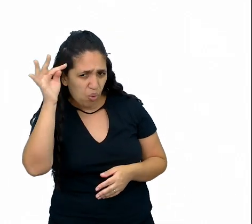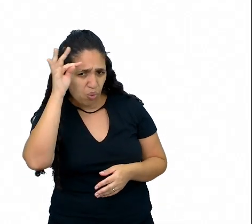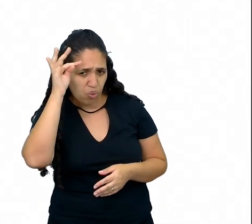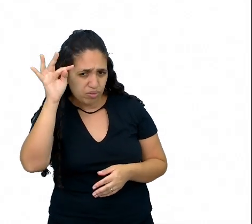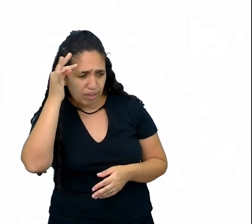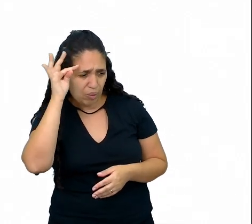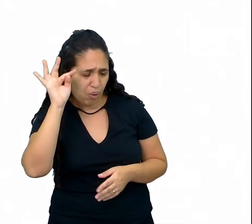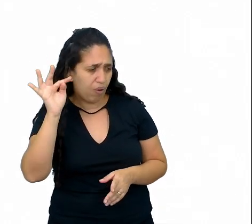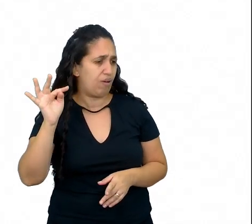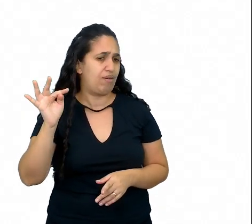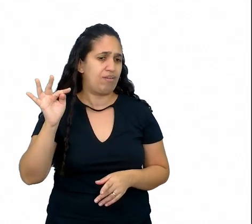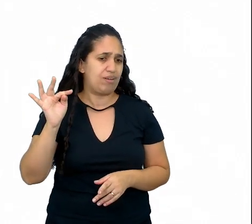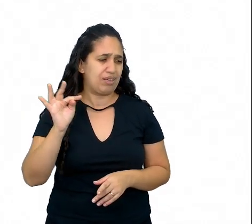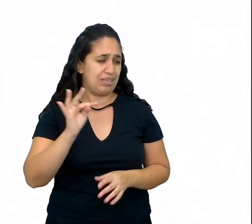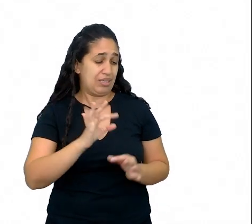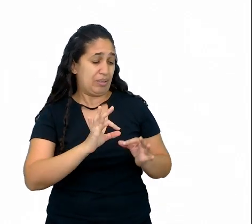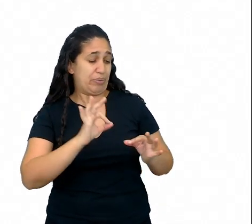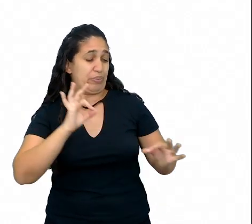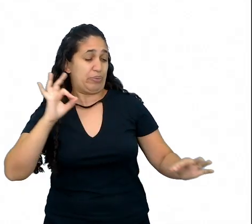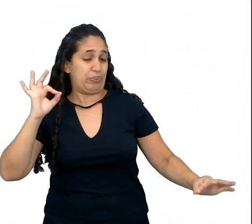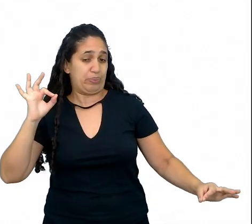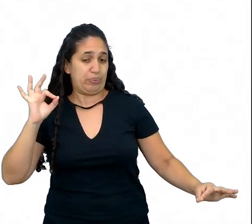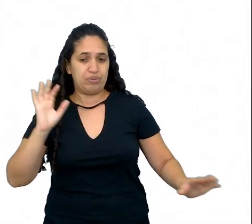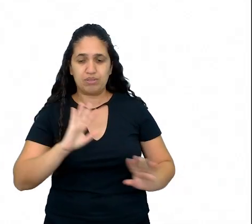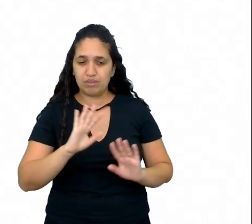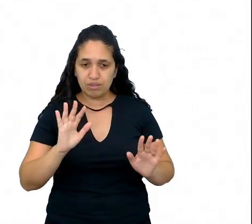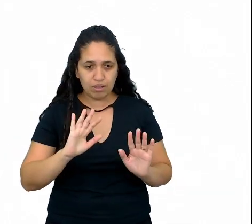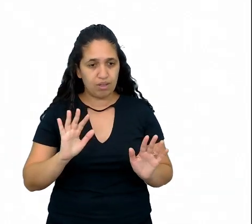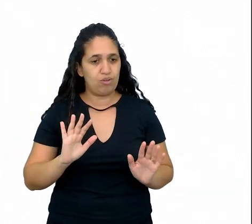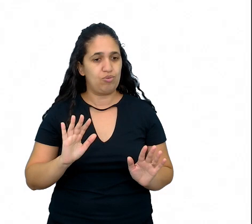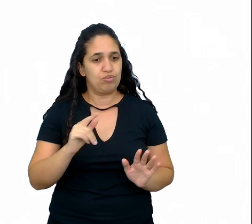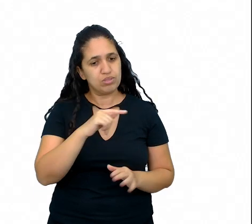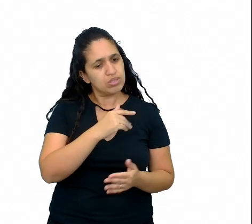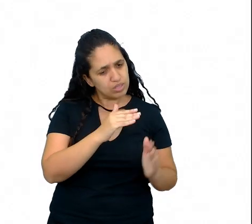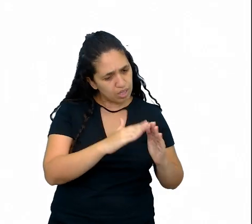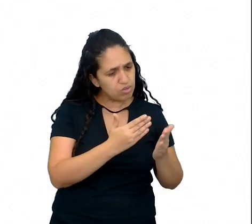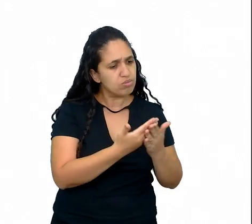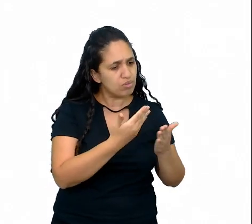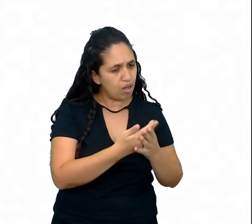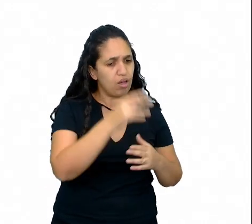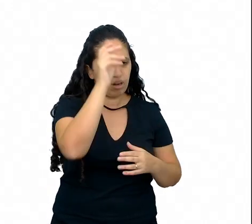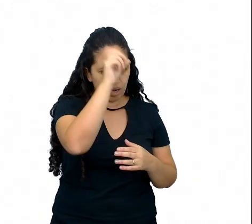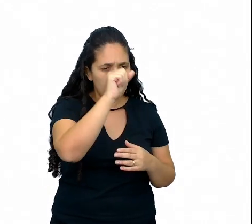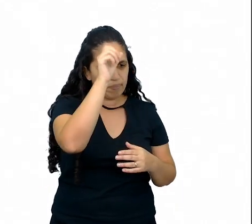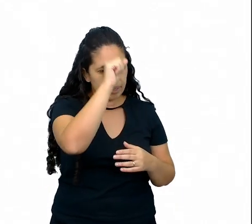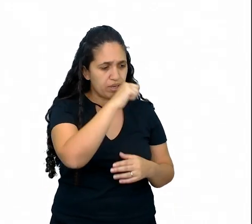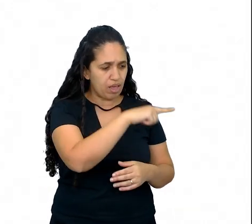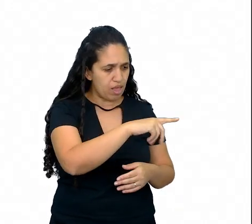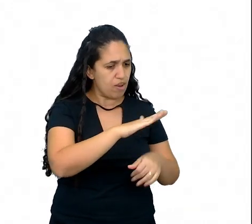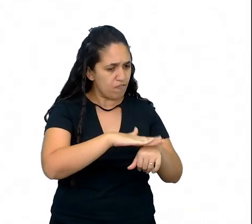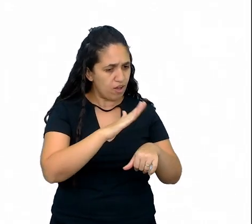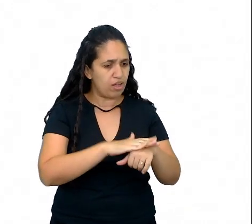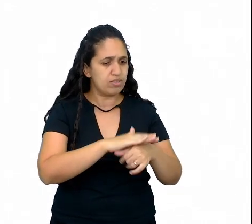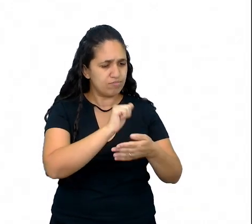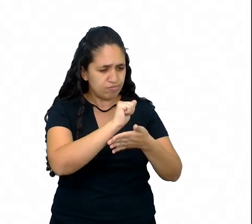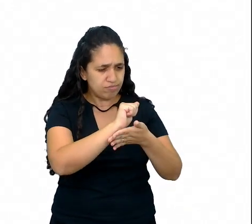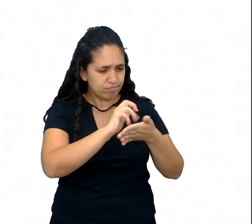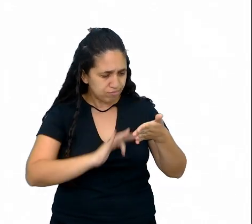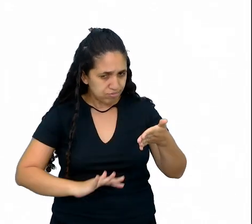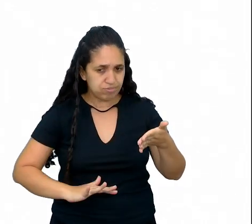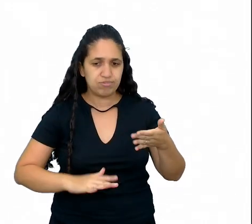né? Distanciando um pouco daquele aprender escolar, né? Que fazer os exercícios, fazer as